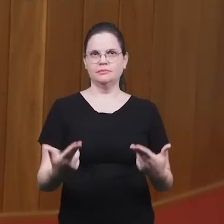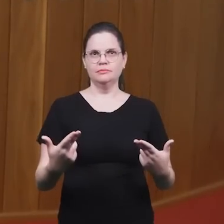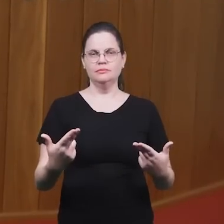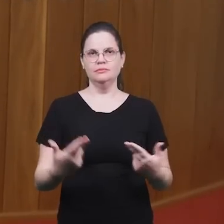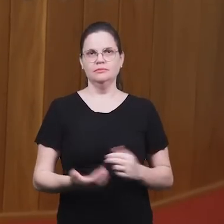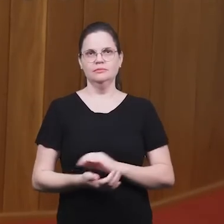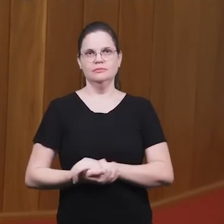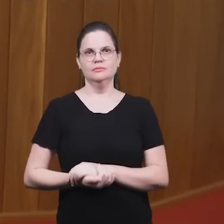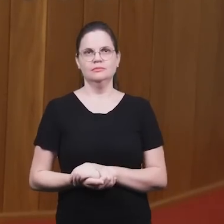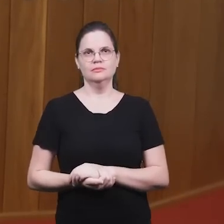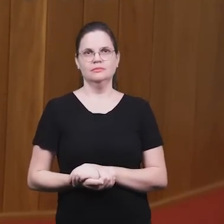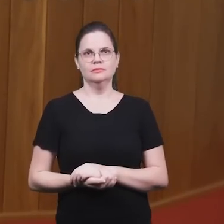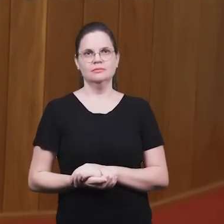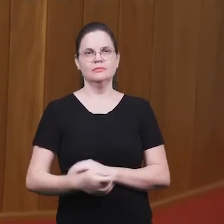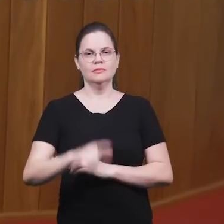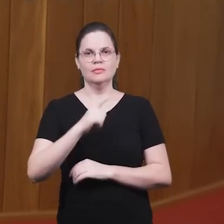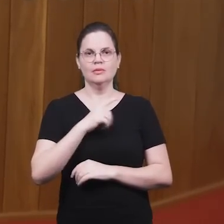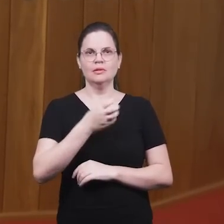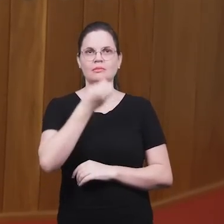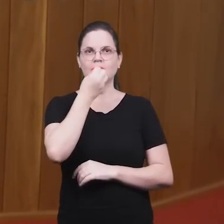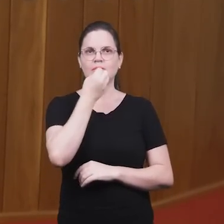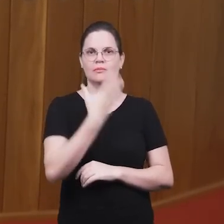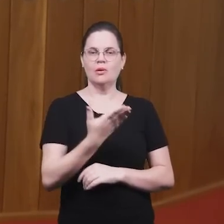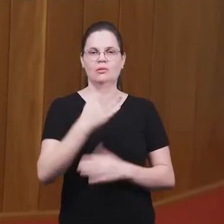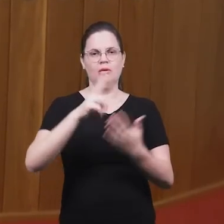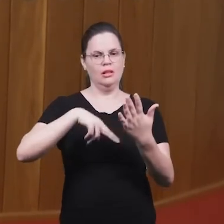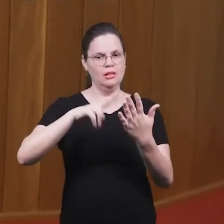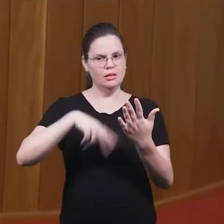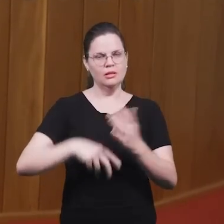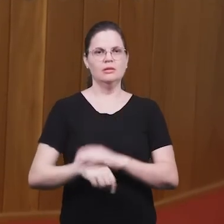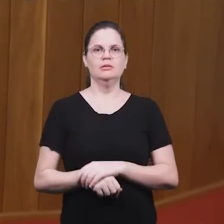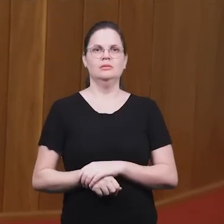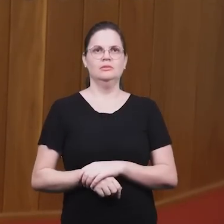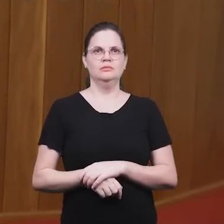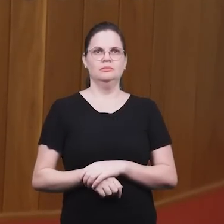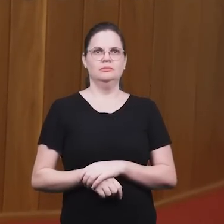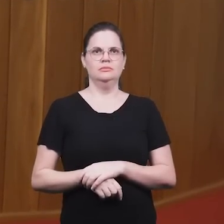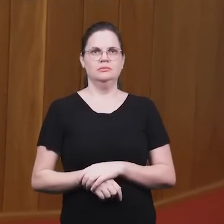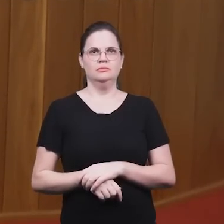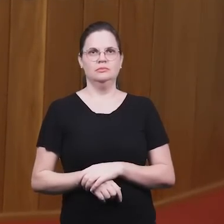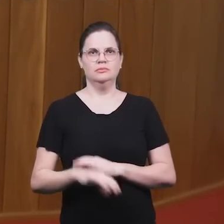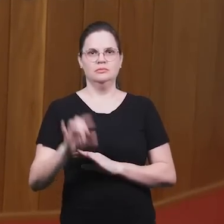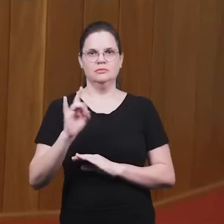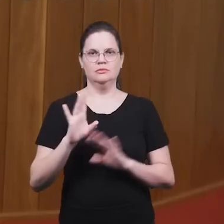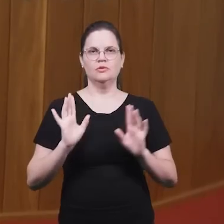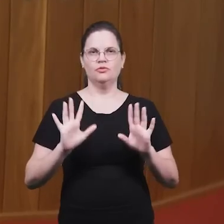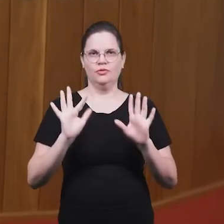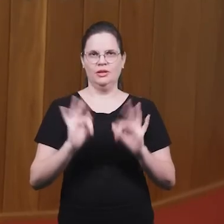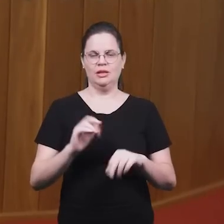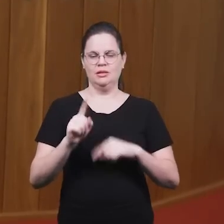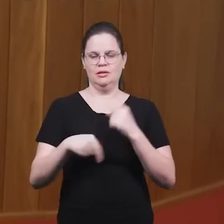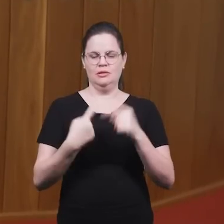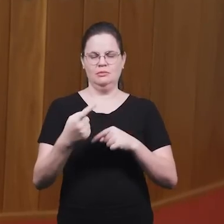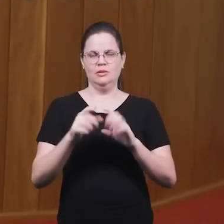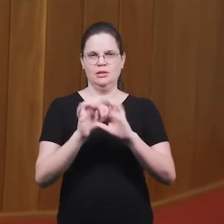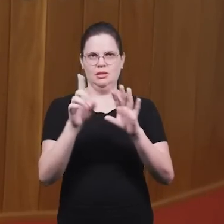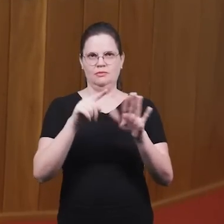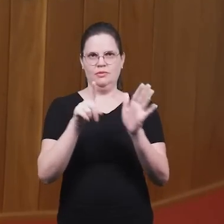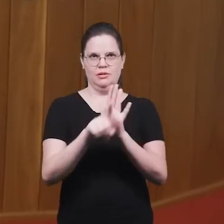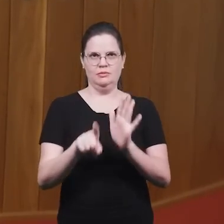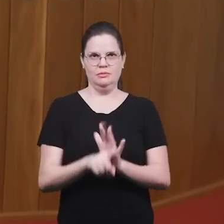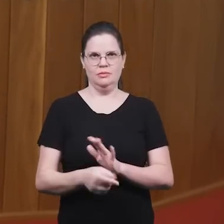amigo. Ter uma boa leitura. A tia só vai acabar para vocês